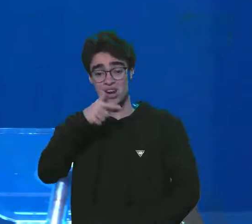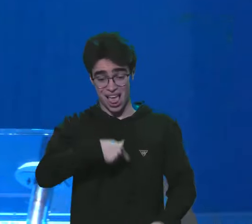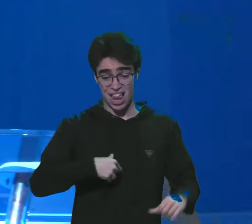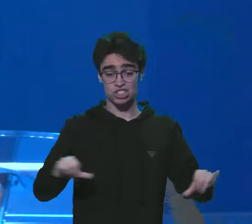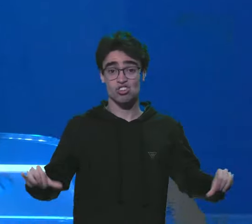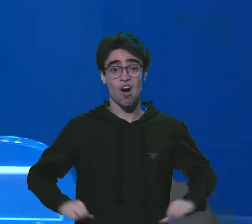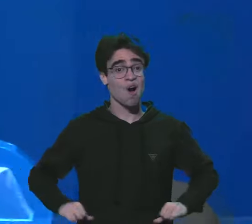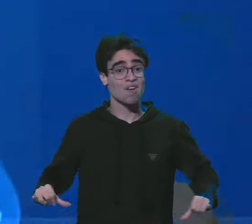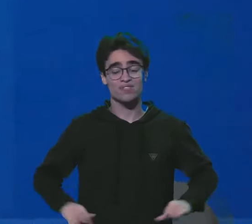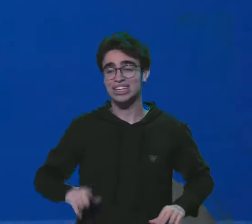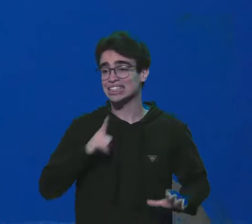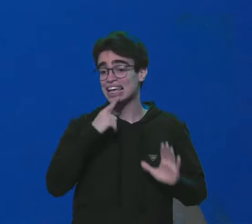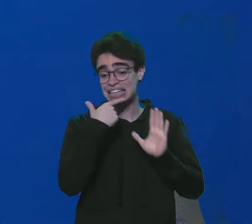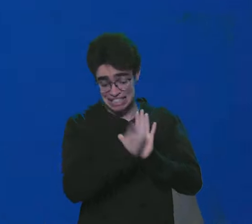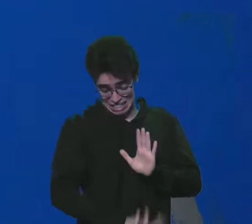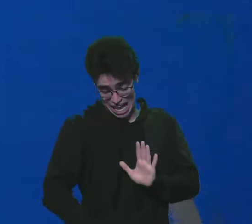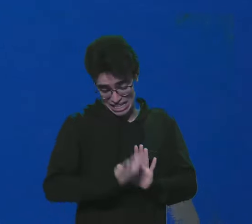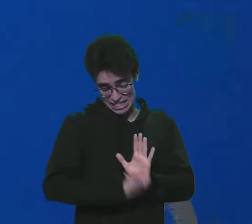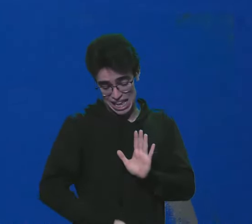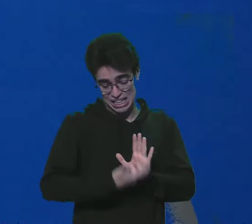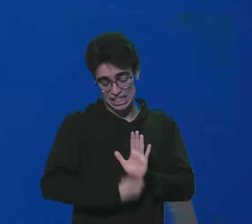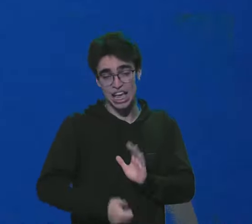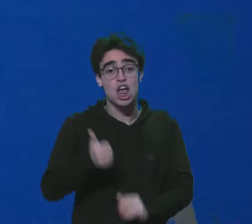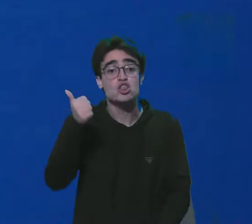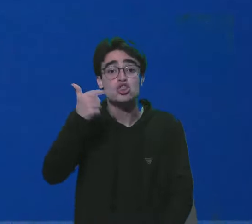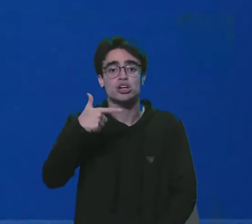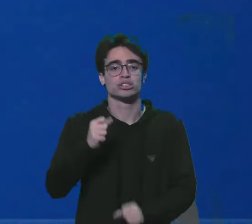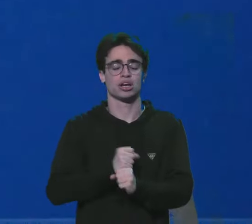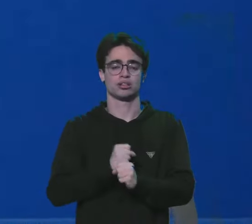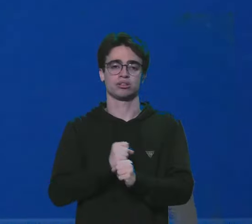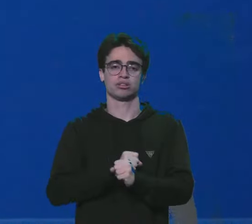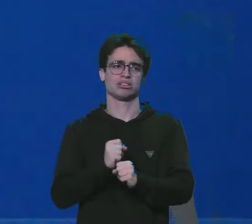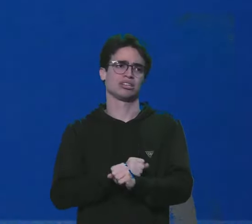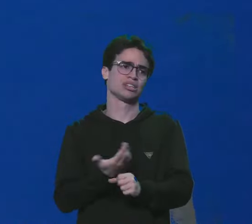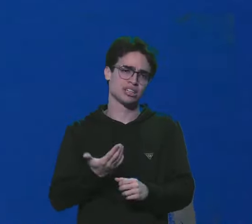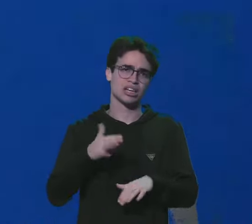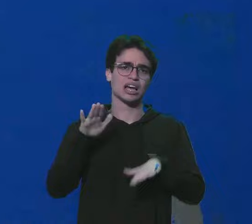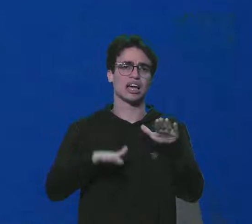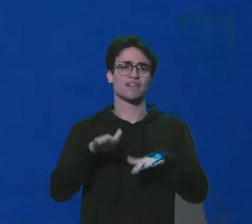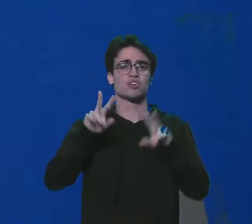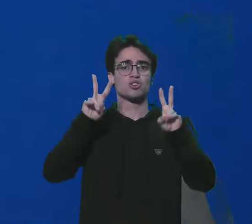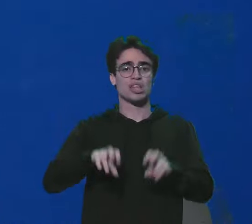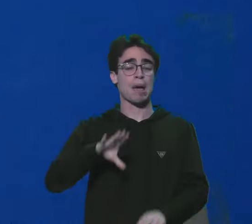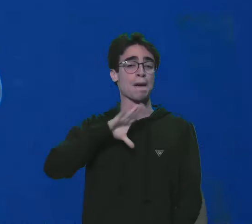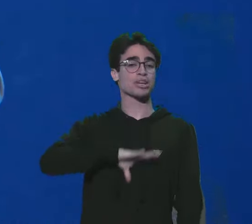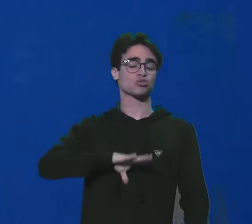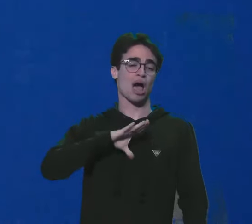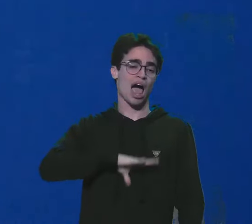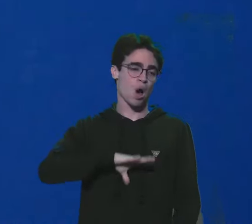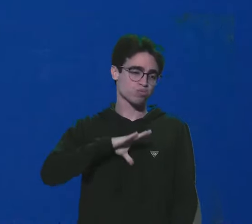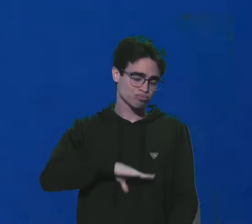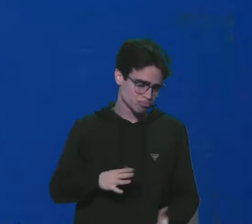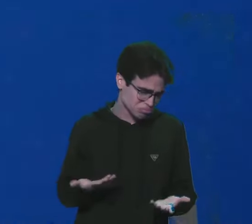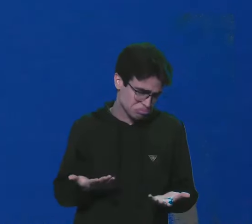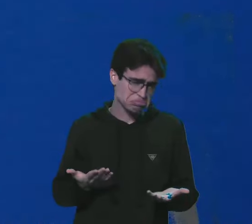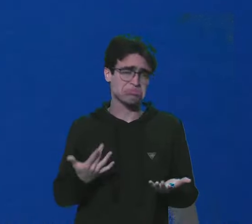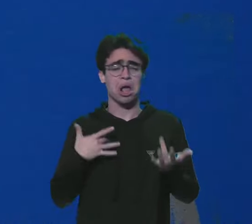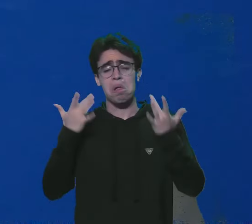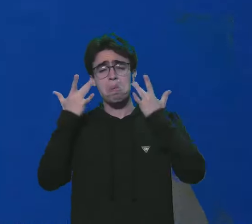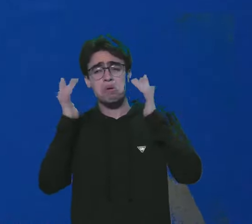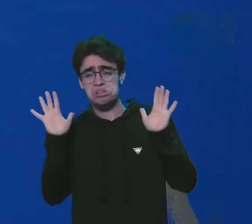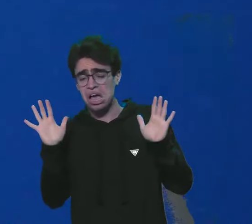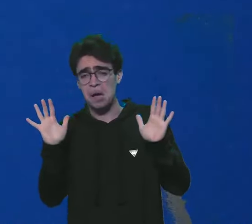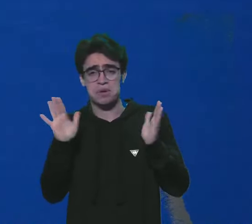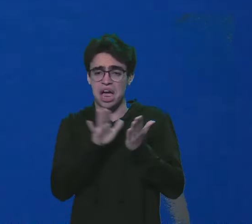estava saindo sangue dela há 12 anos. Provavelmente era algum problema menstrual. A gente não sabe, a Bíblia